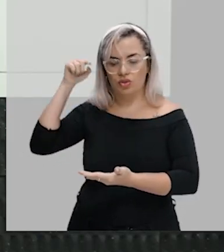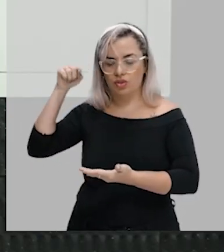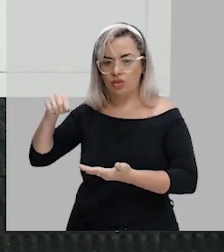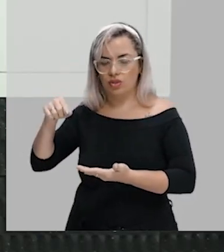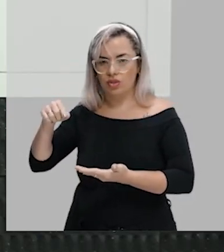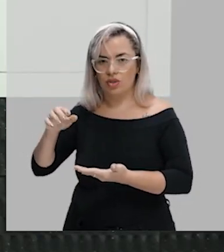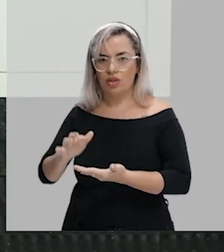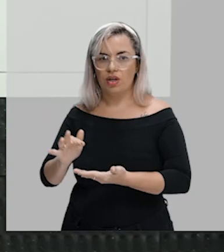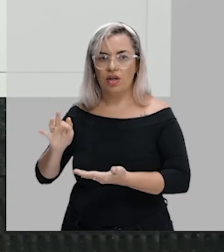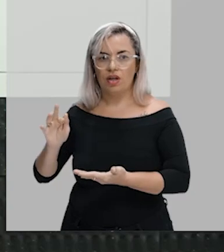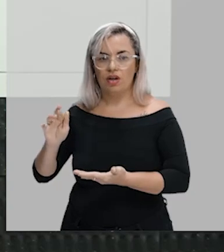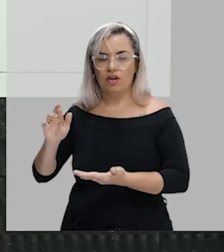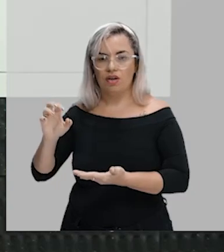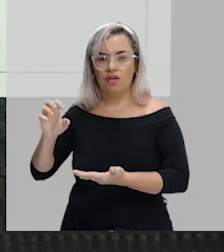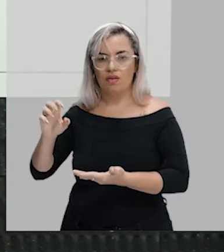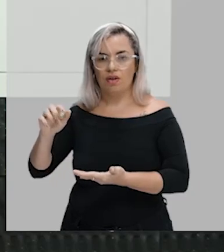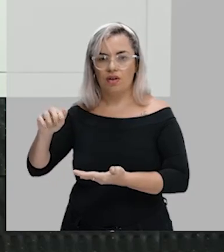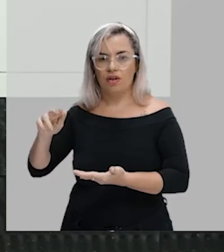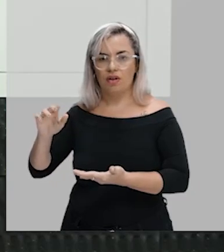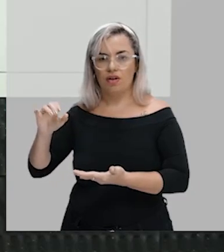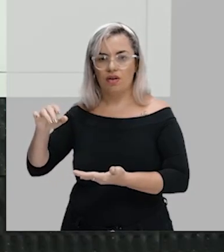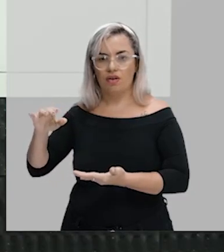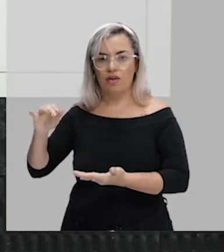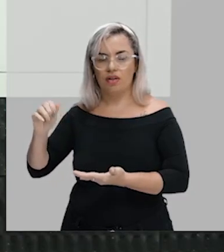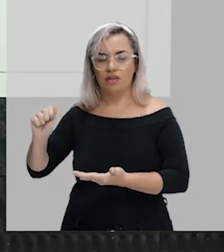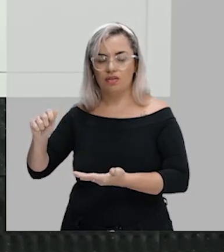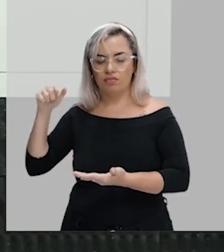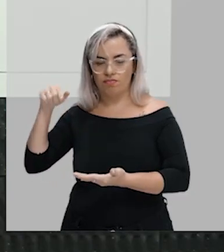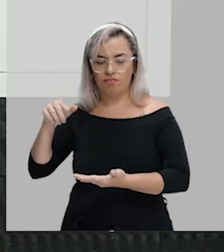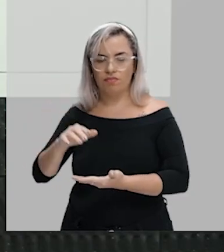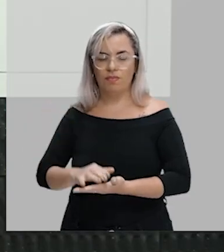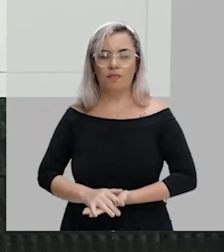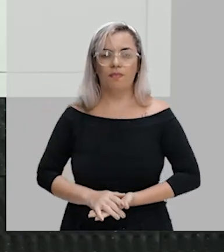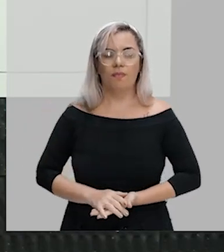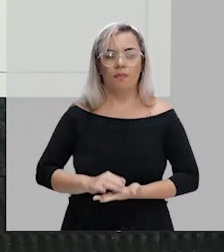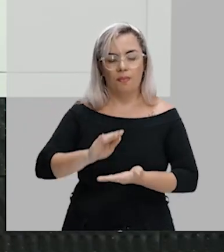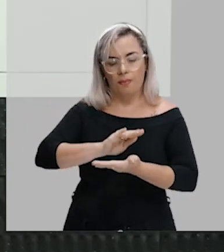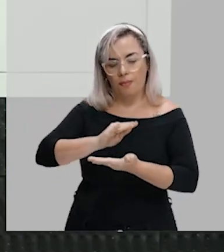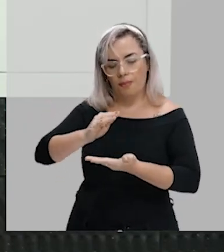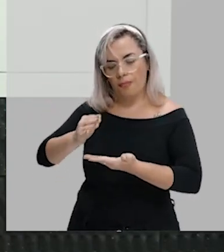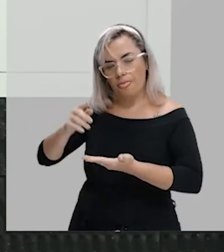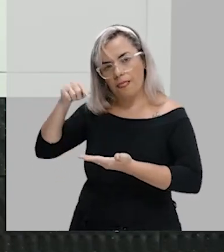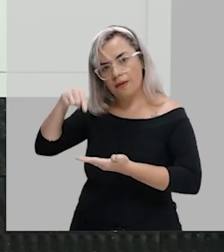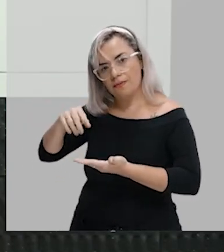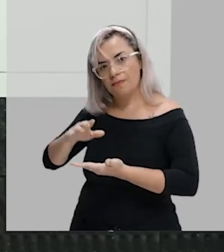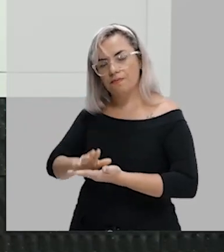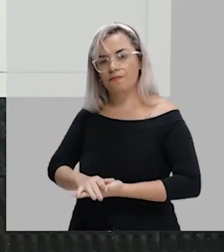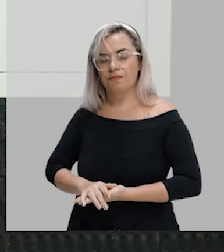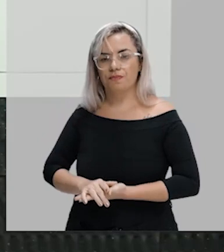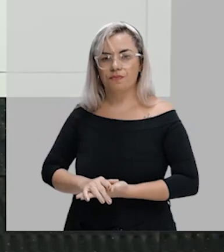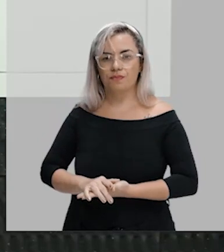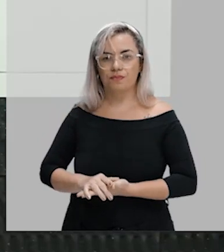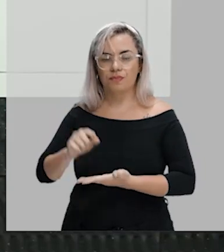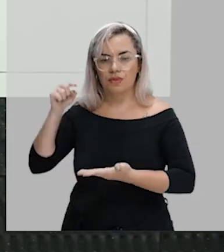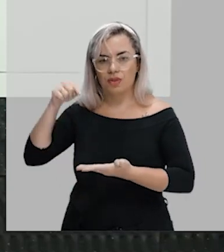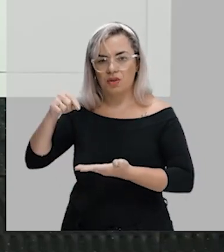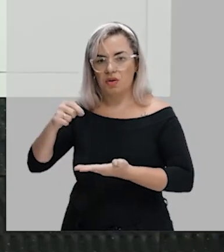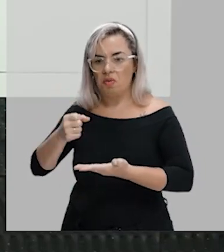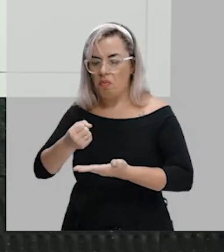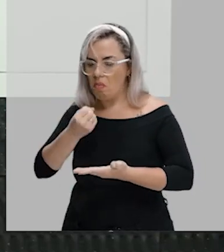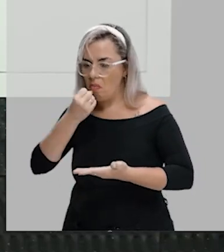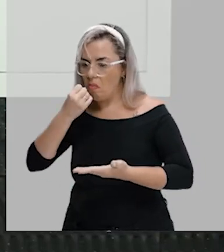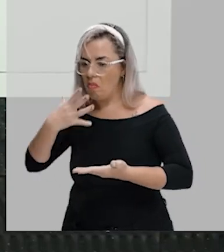das duas, a FM ela é das ondas de rádio, ela é uma onda que tem uma qualidade